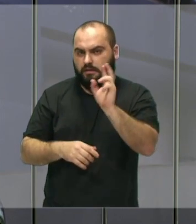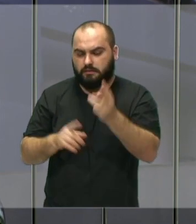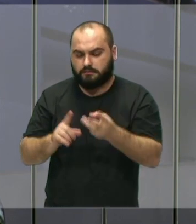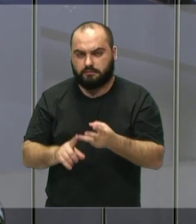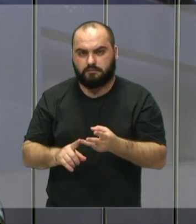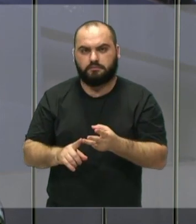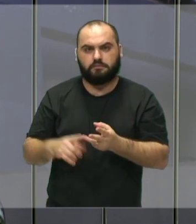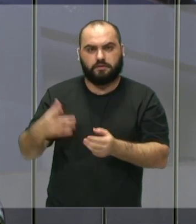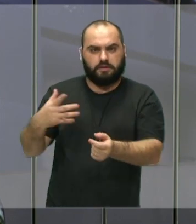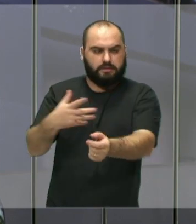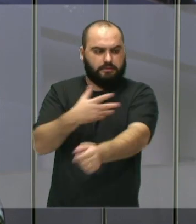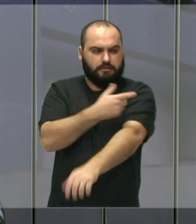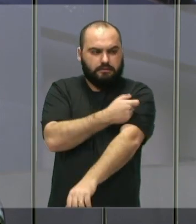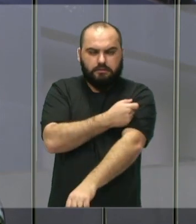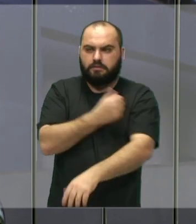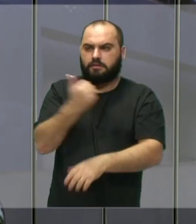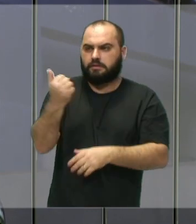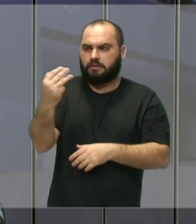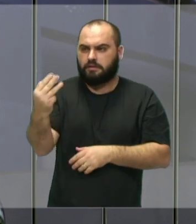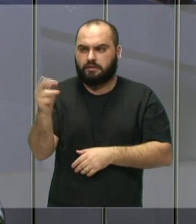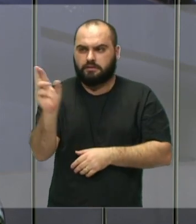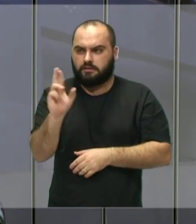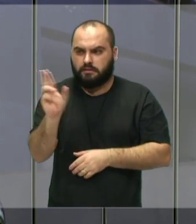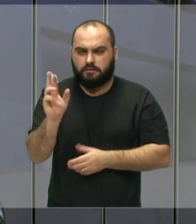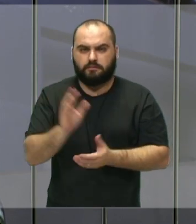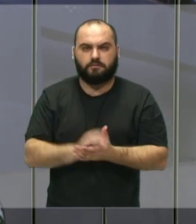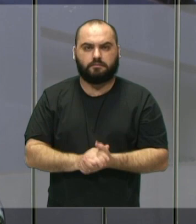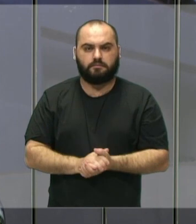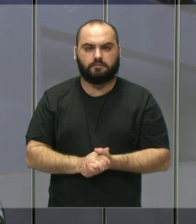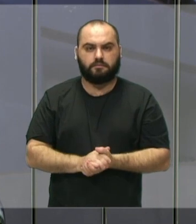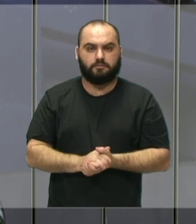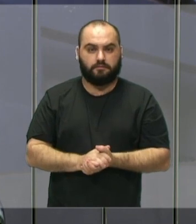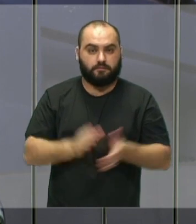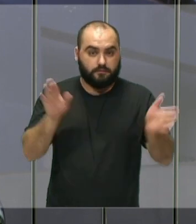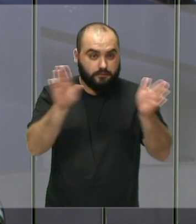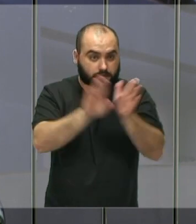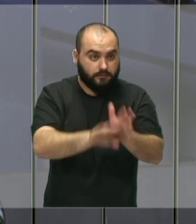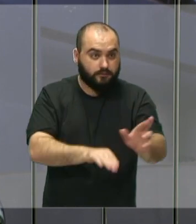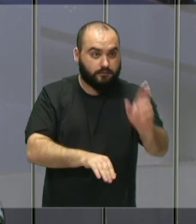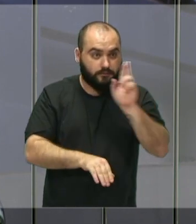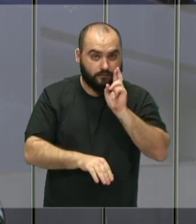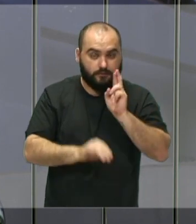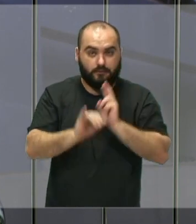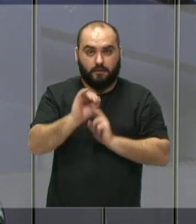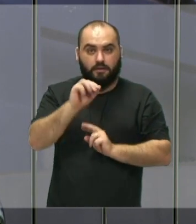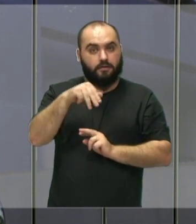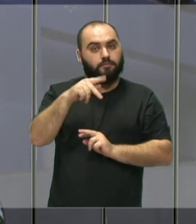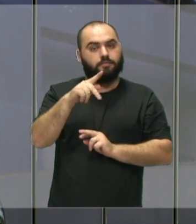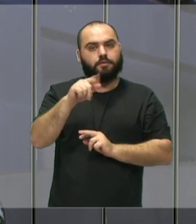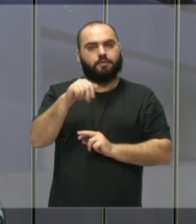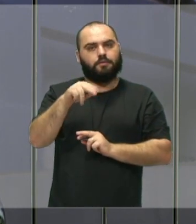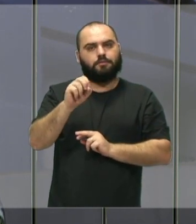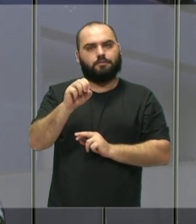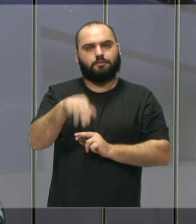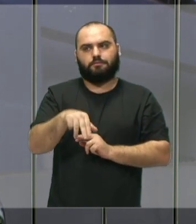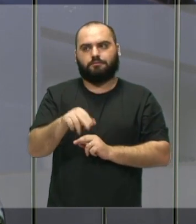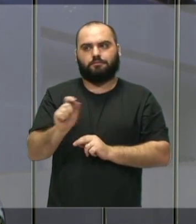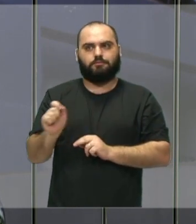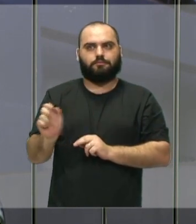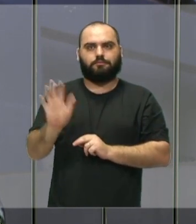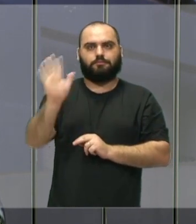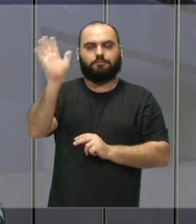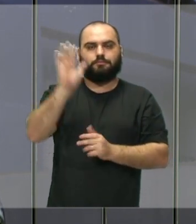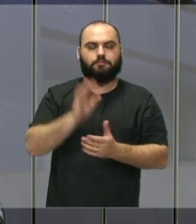pílula injetável eu acho que dá R$13 por mês, e quando chegou na resposta do custo do Implanon, eu pensei, vai ser barrado, porque vai ser muito